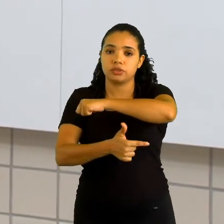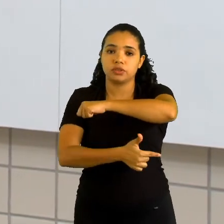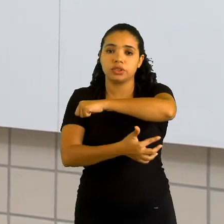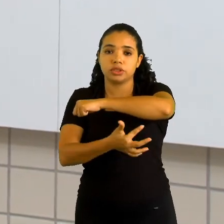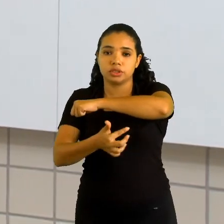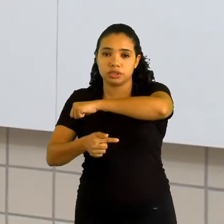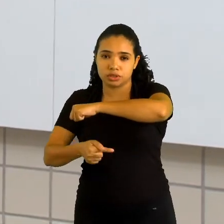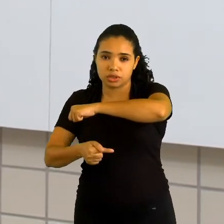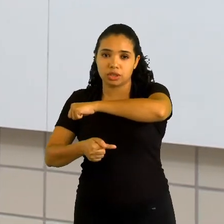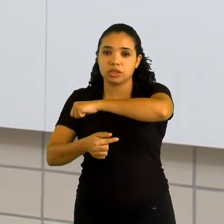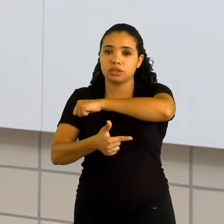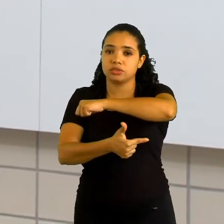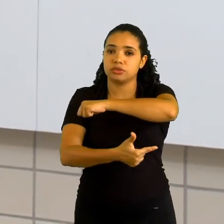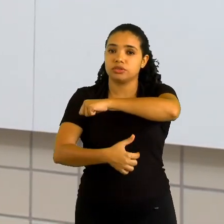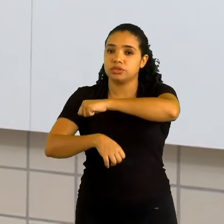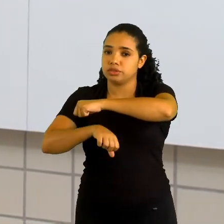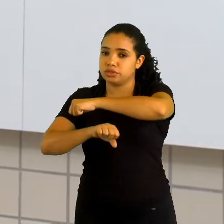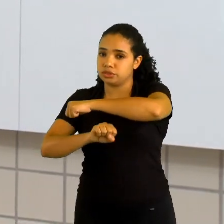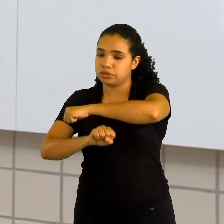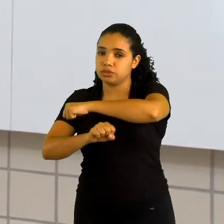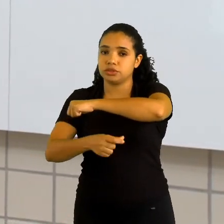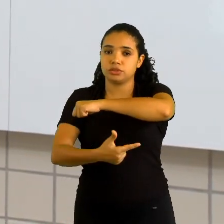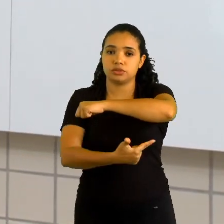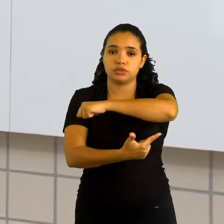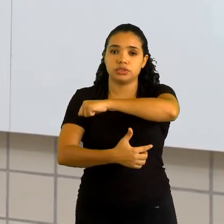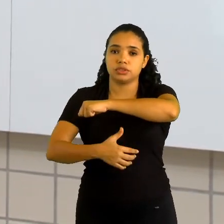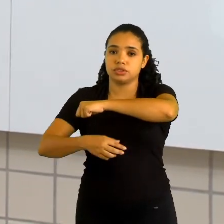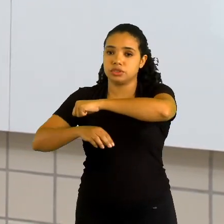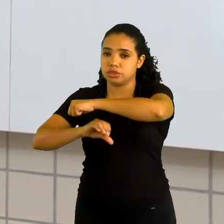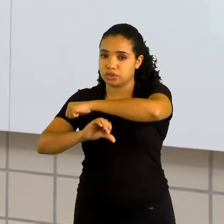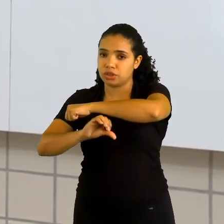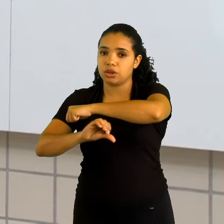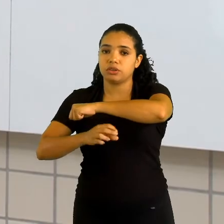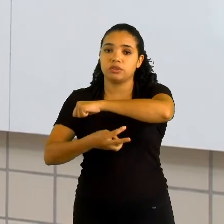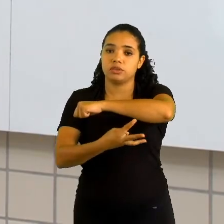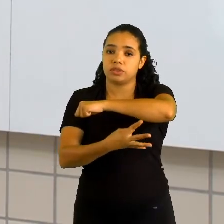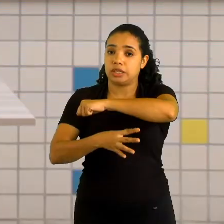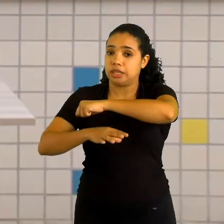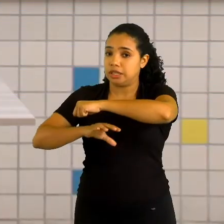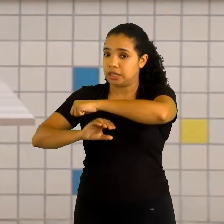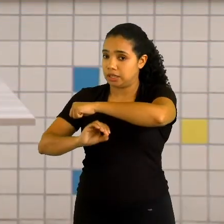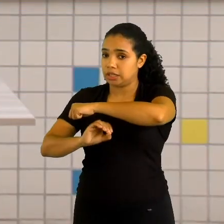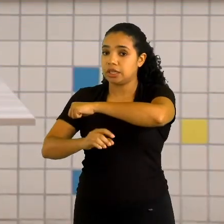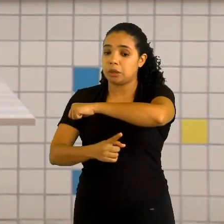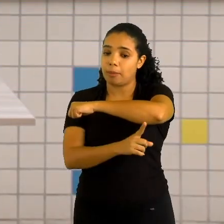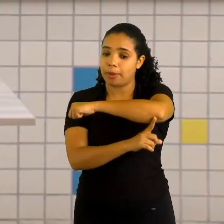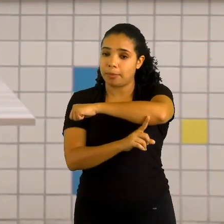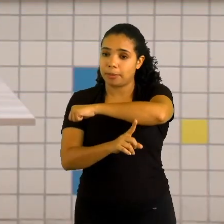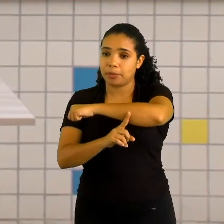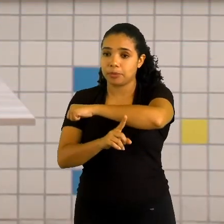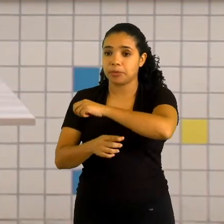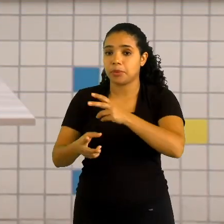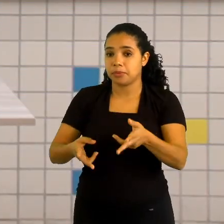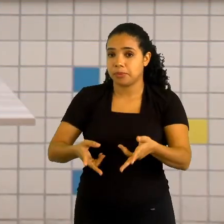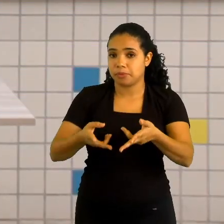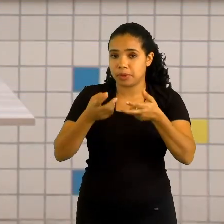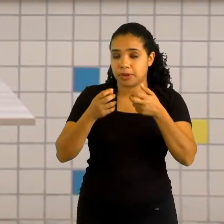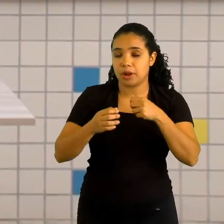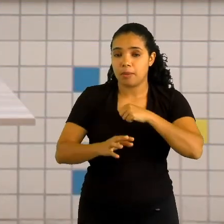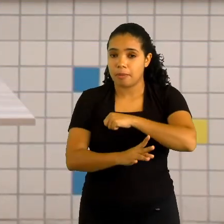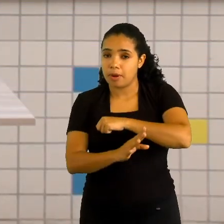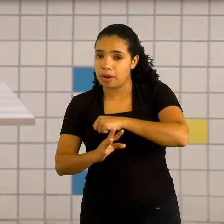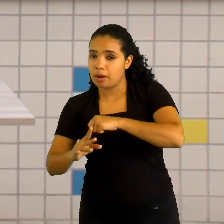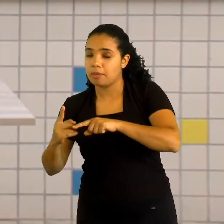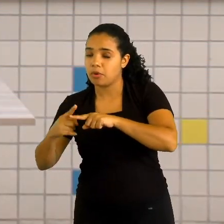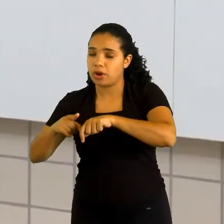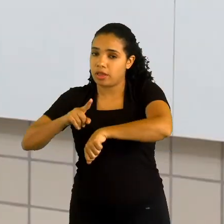27, 28, 29, 30. E assim, eu não vou completar aqui porque o nosso